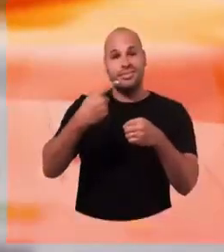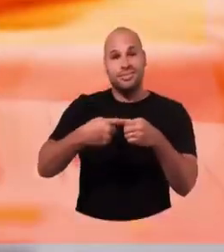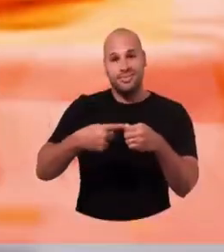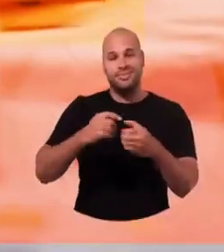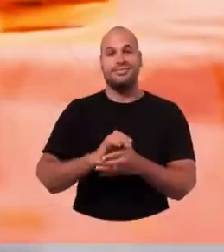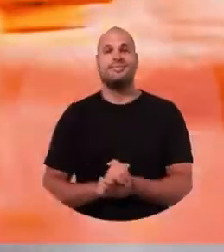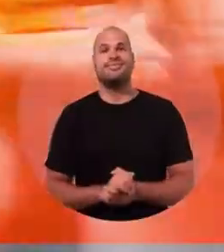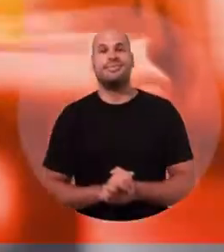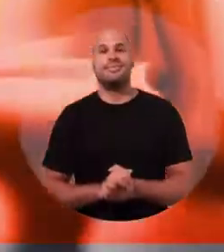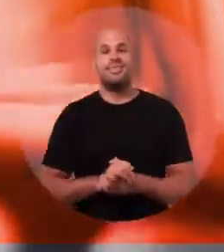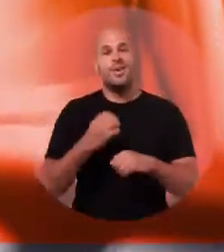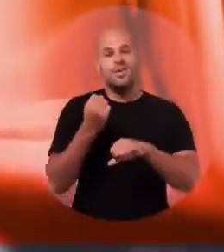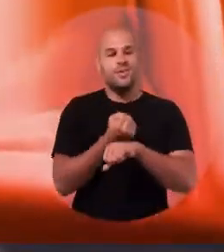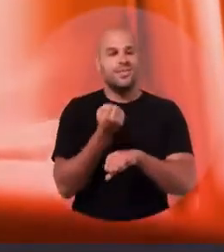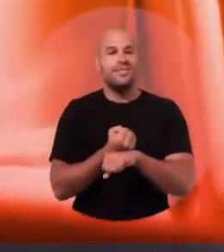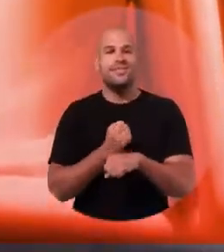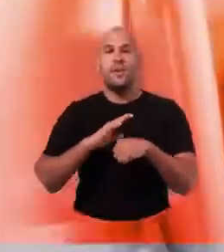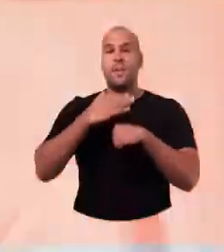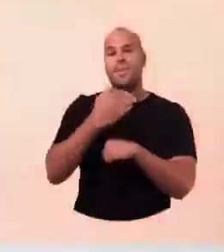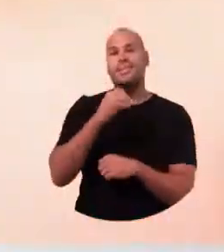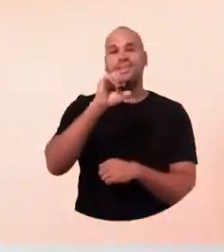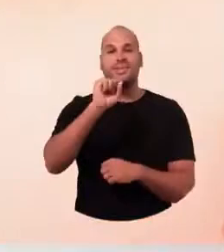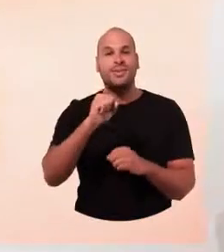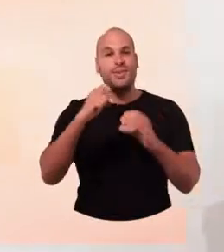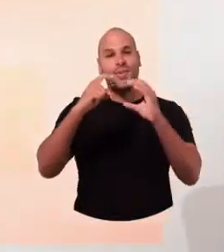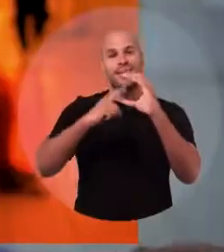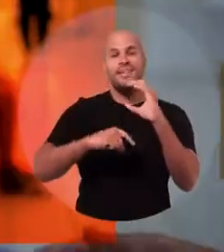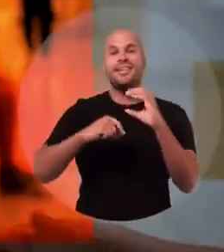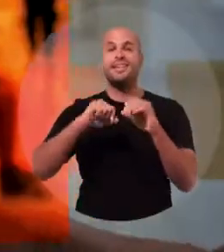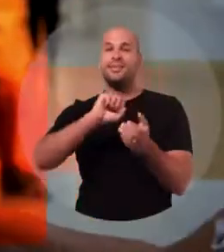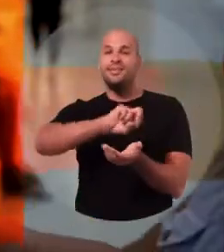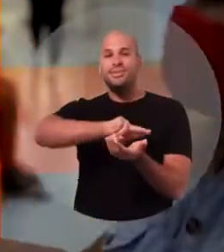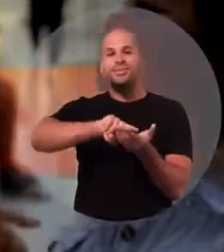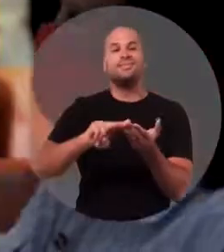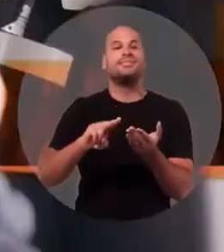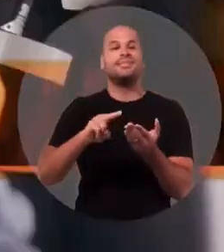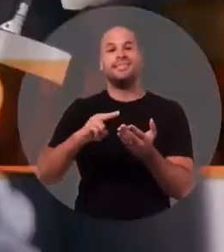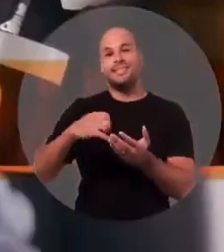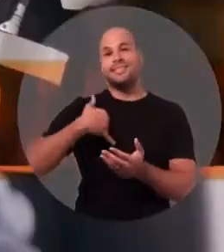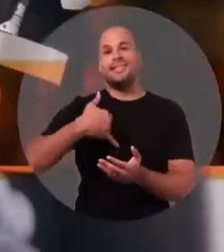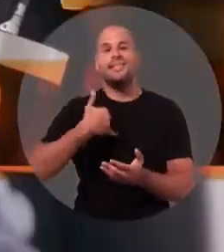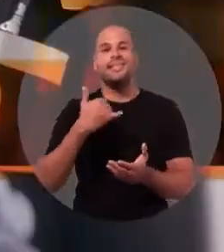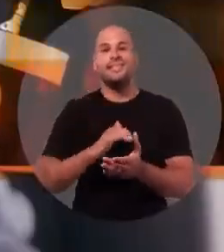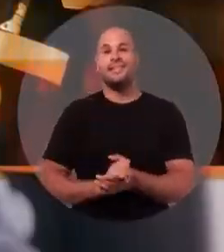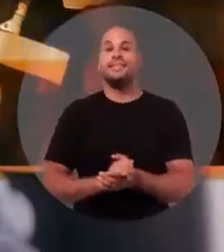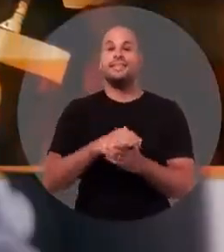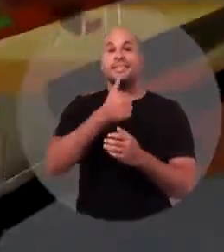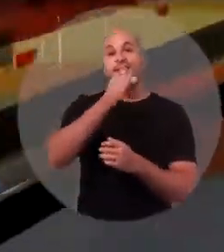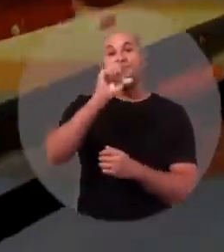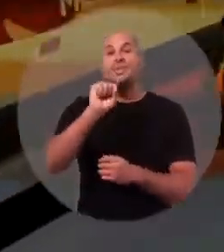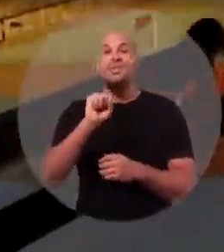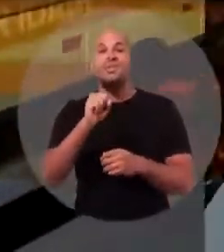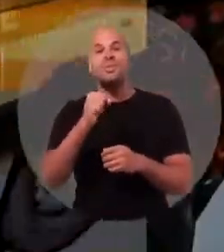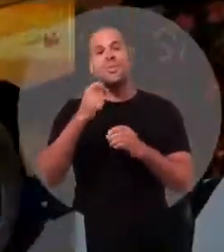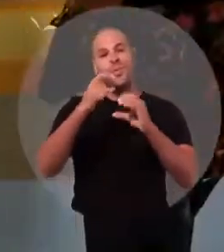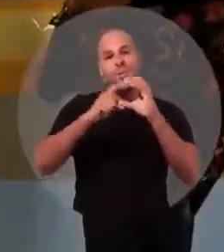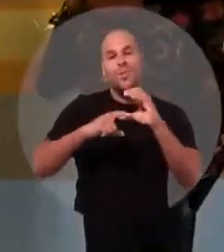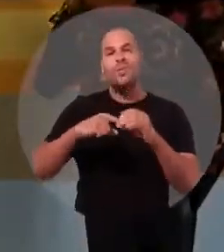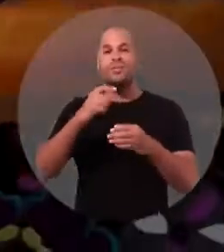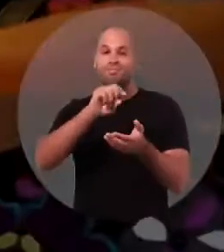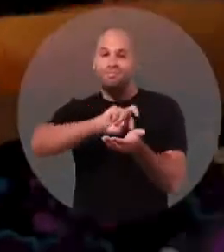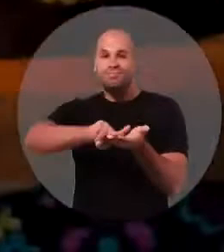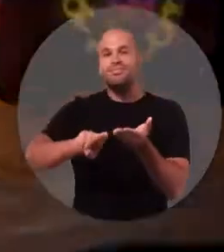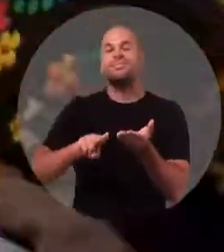Pinheiro, Pedreiras e Bacabal. Construir mais 8 policlínicas para todas as idades e 18 policlínicas do